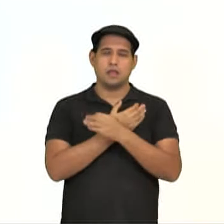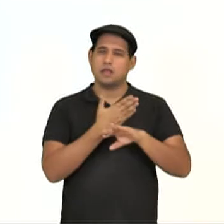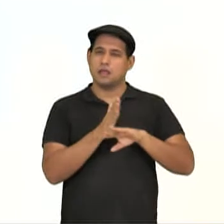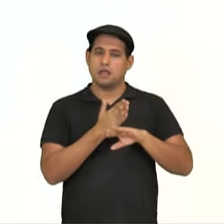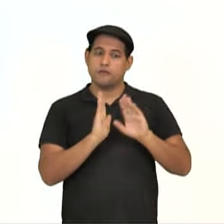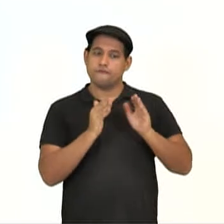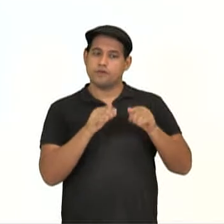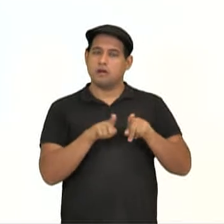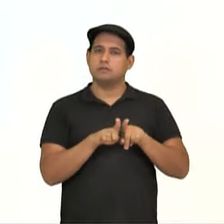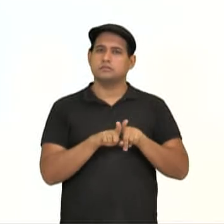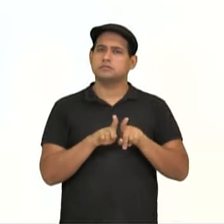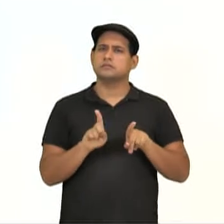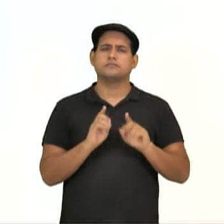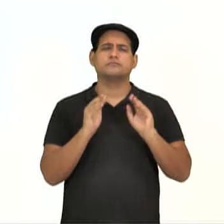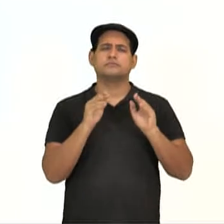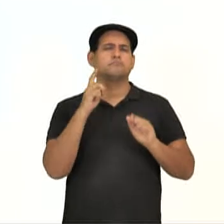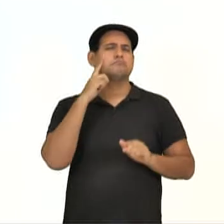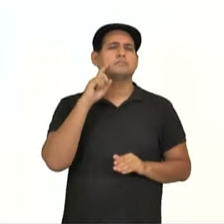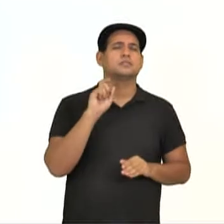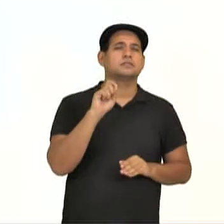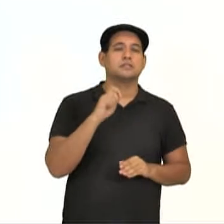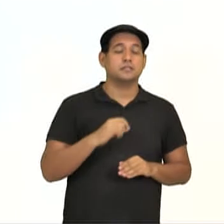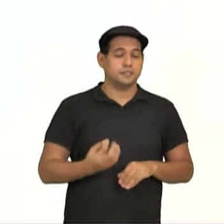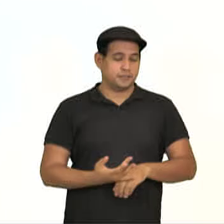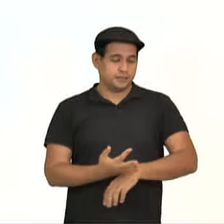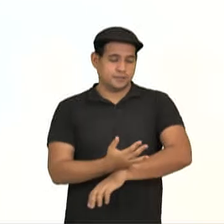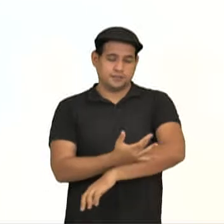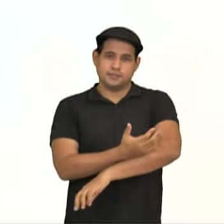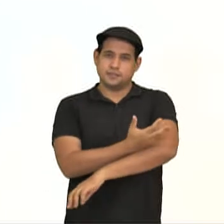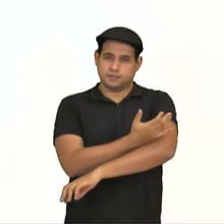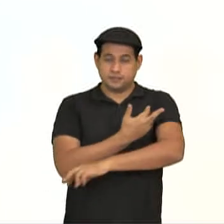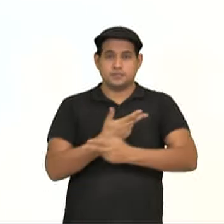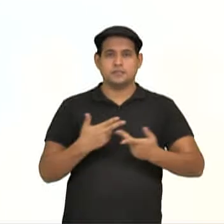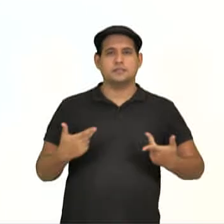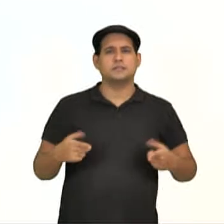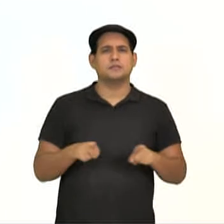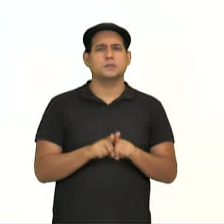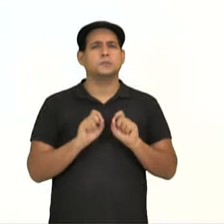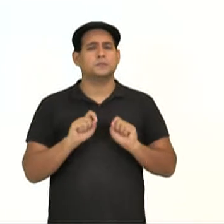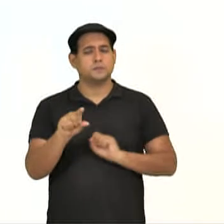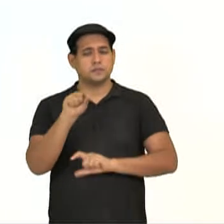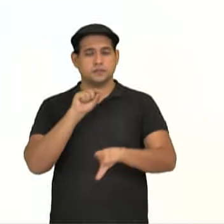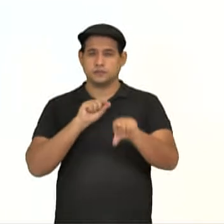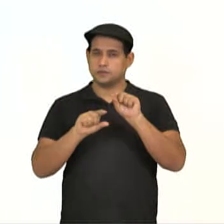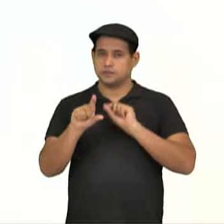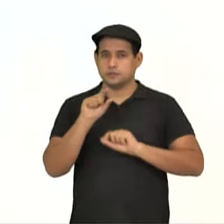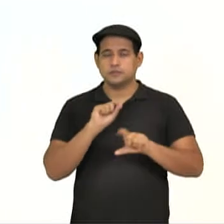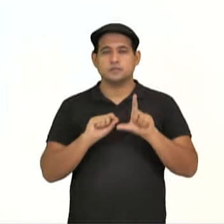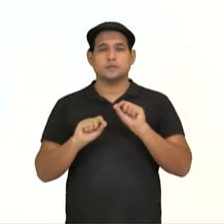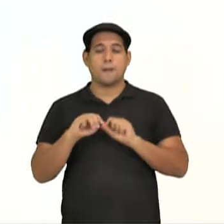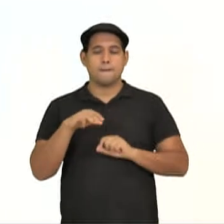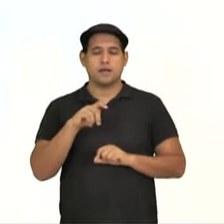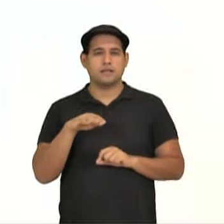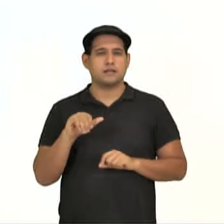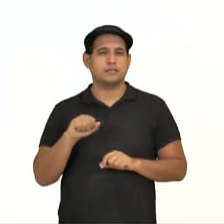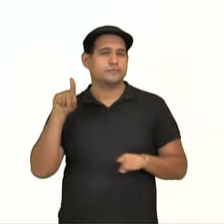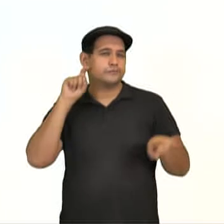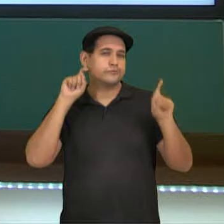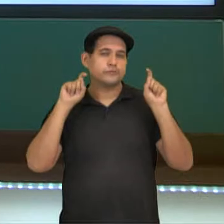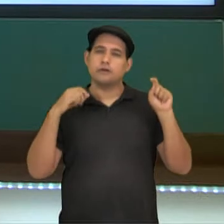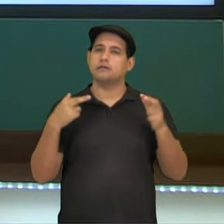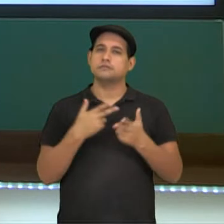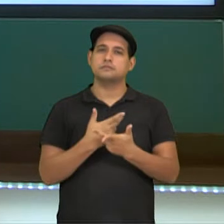desses aspectos e focam pensamentos e emoções a esses elementos. Então, eles podem escolher assim os mantras, os sons,